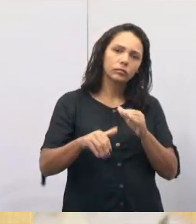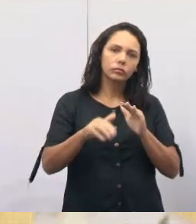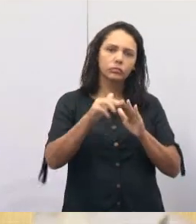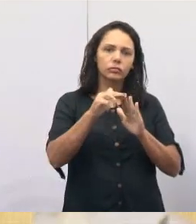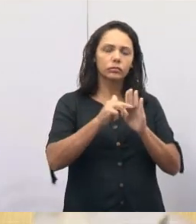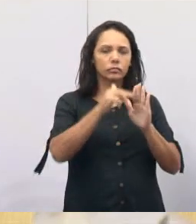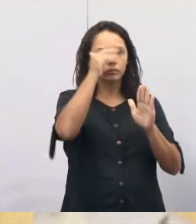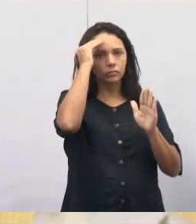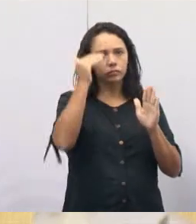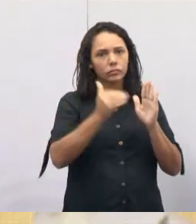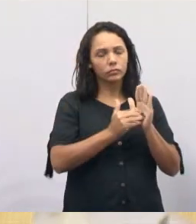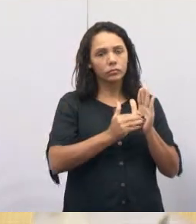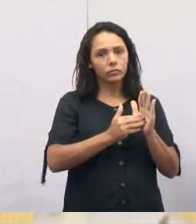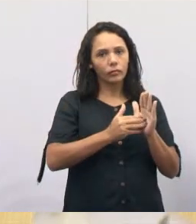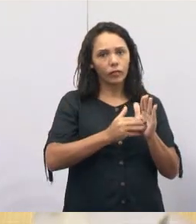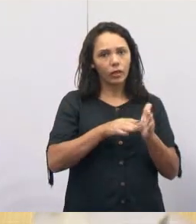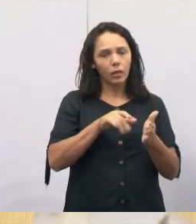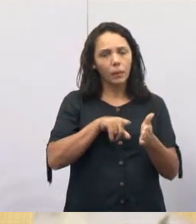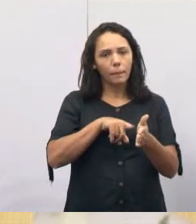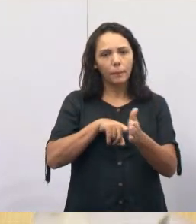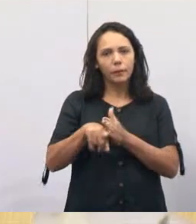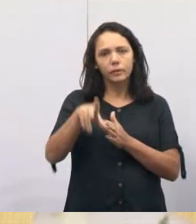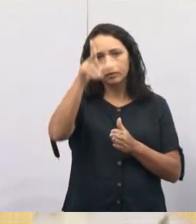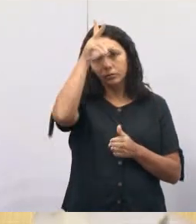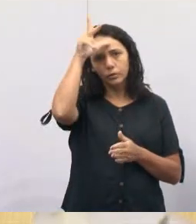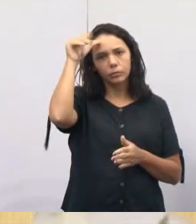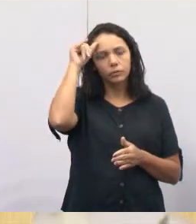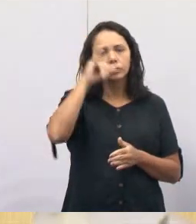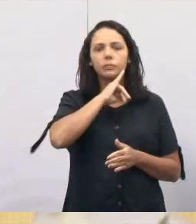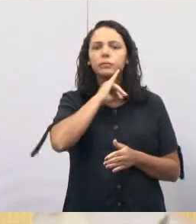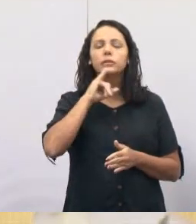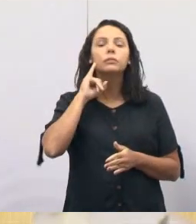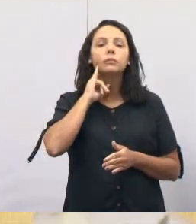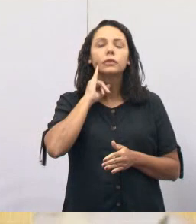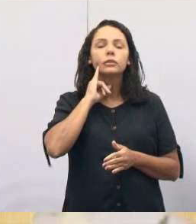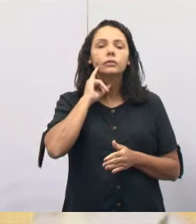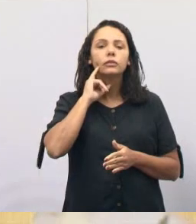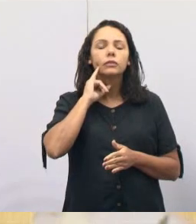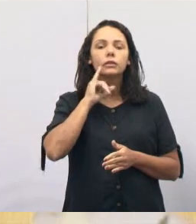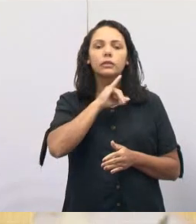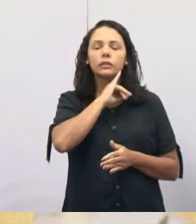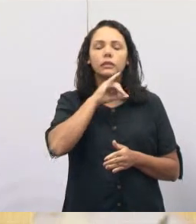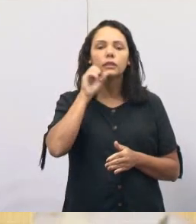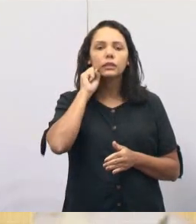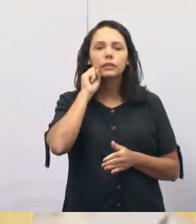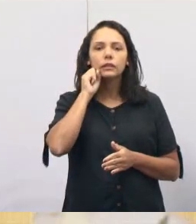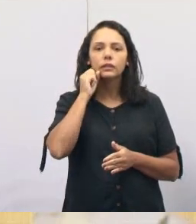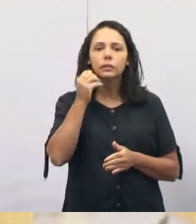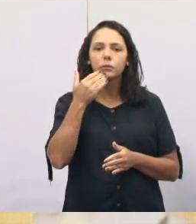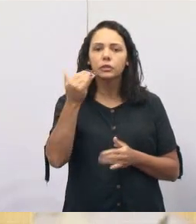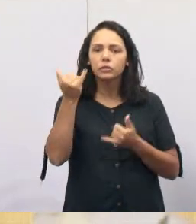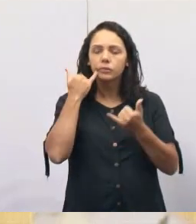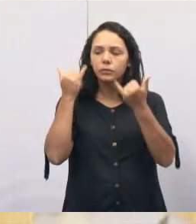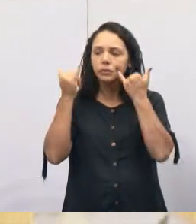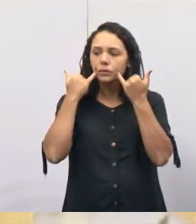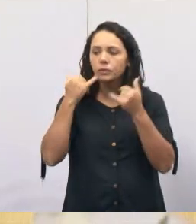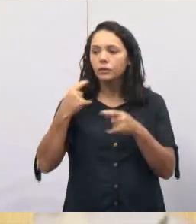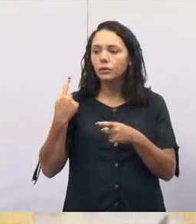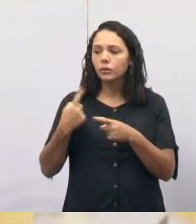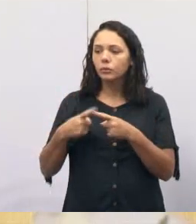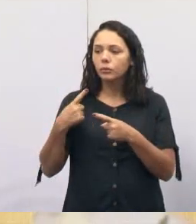sem encaminhar ao senhor prefeito municipal de Jacareí o seguinte pedido de informações. Por qual motivo essa administração